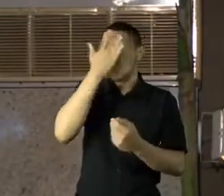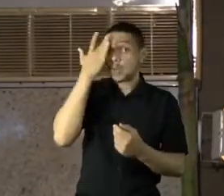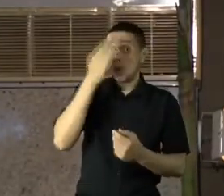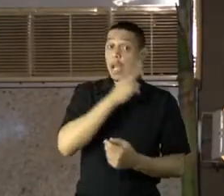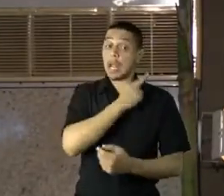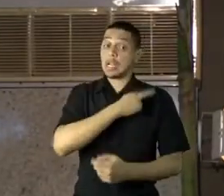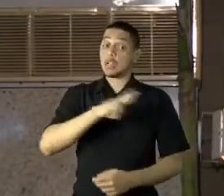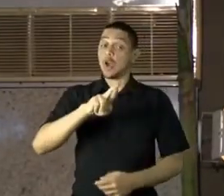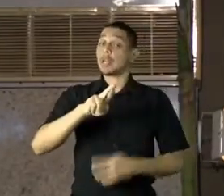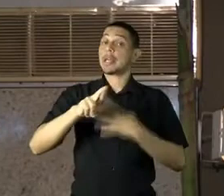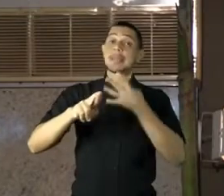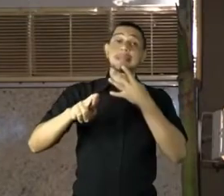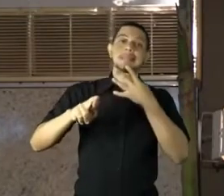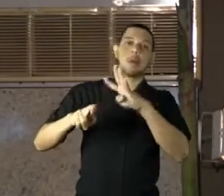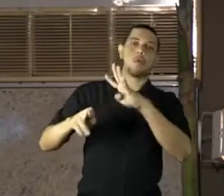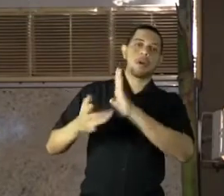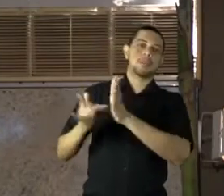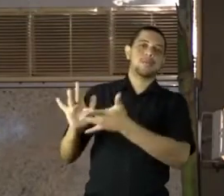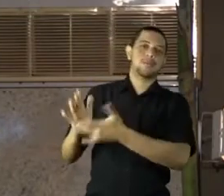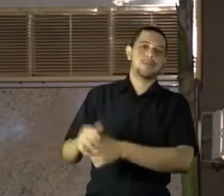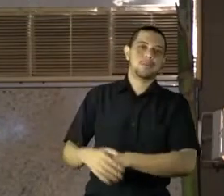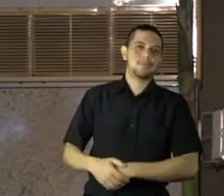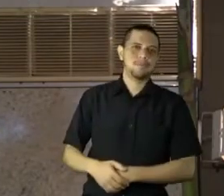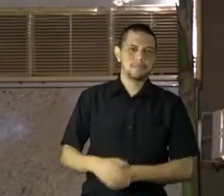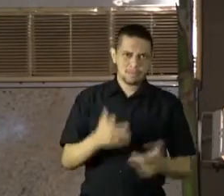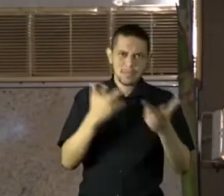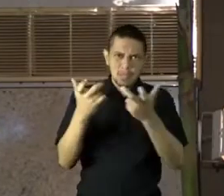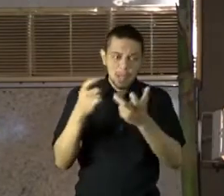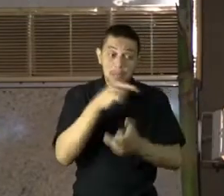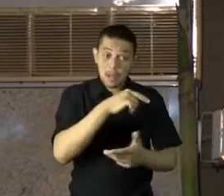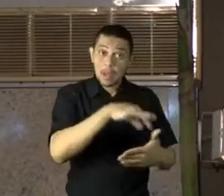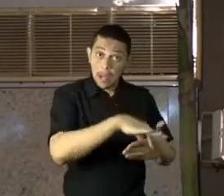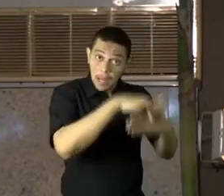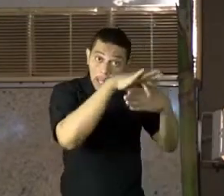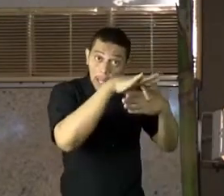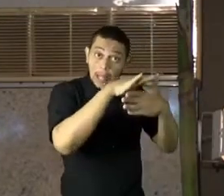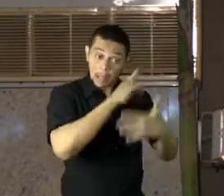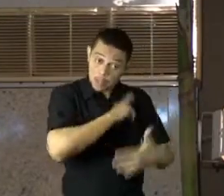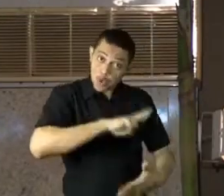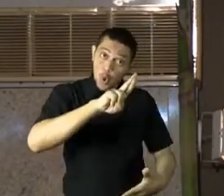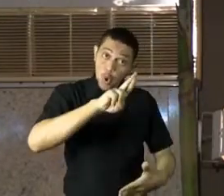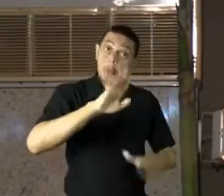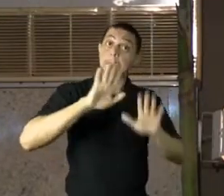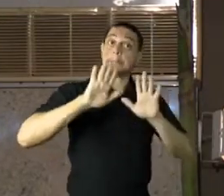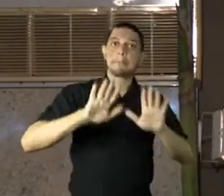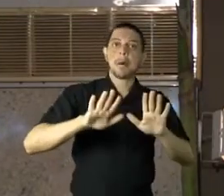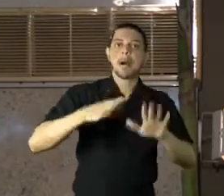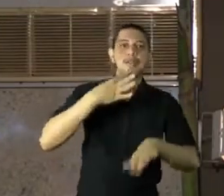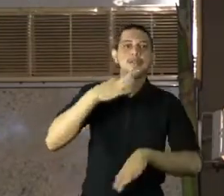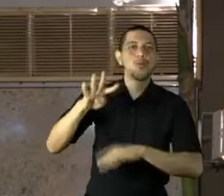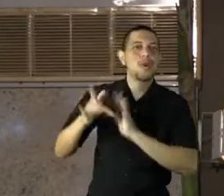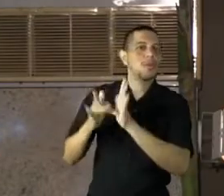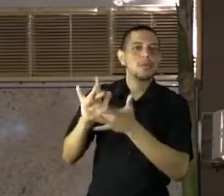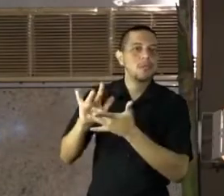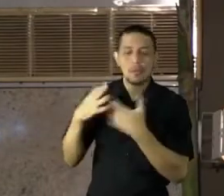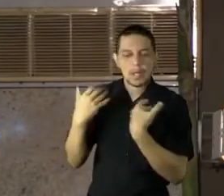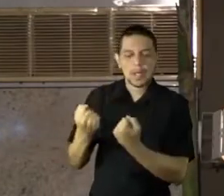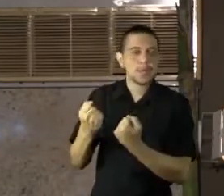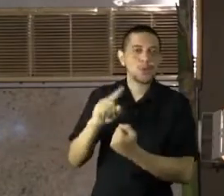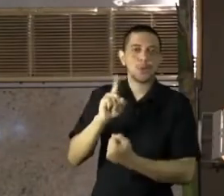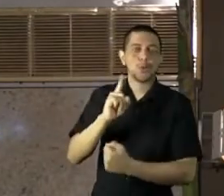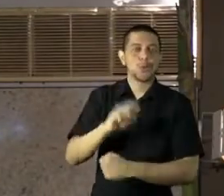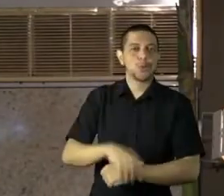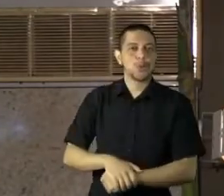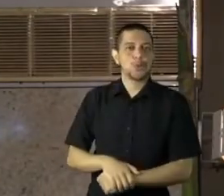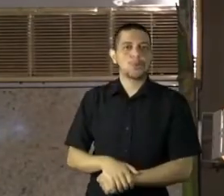que não conhecem Jesus e eles eram líderes religiosos mas eles não conheciam Jesus não aceitaram Jesus